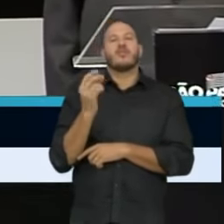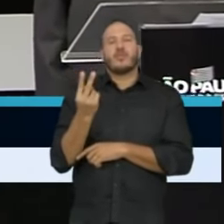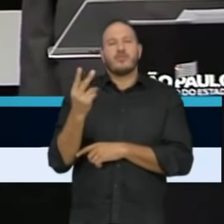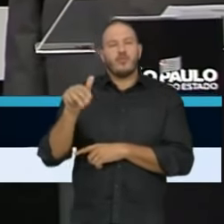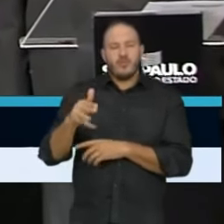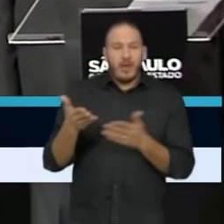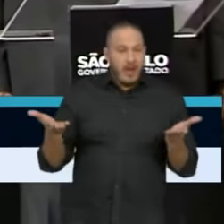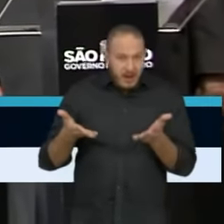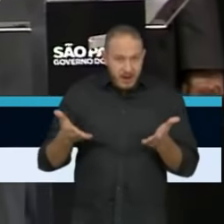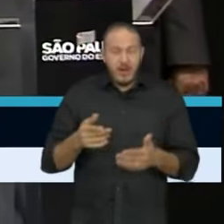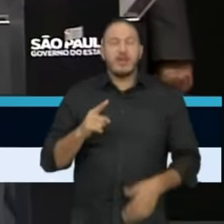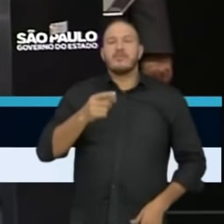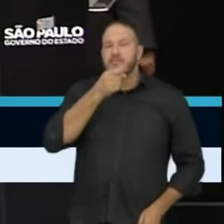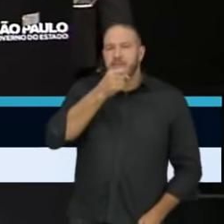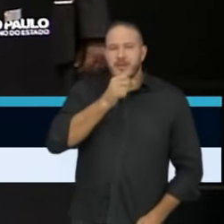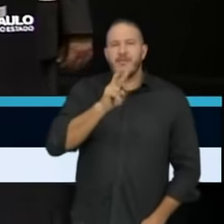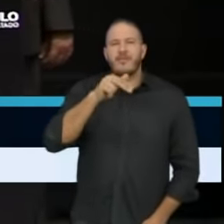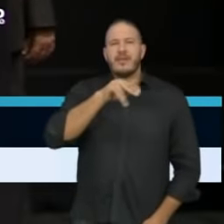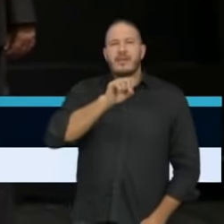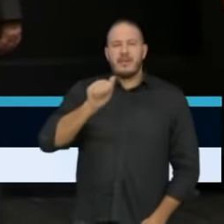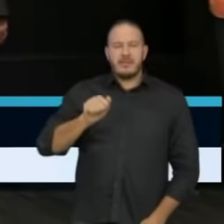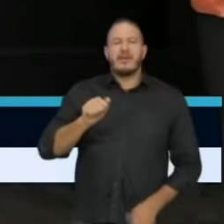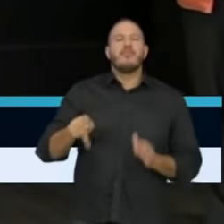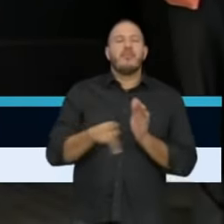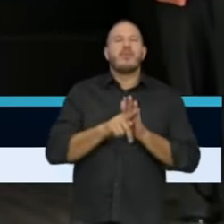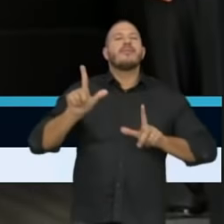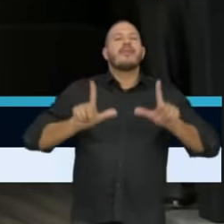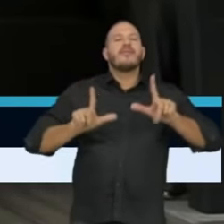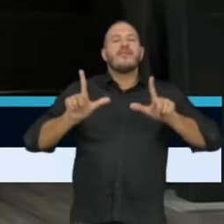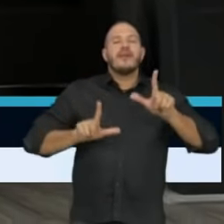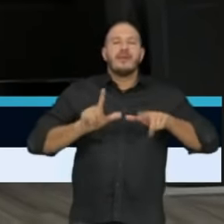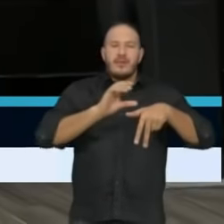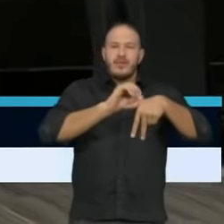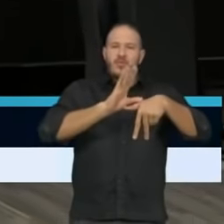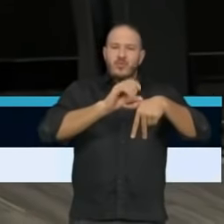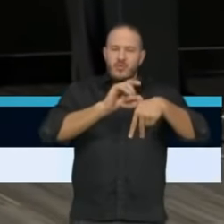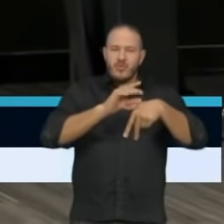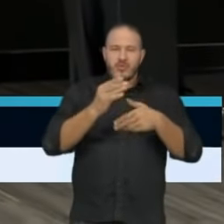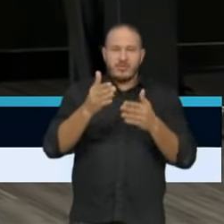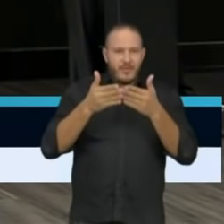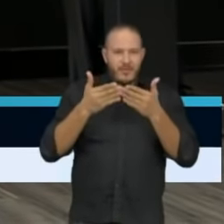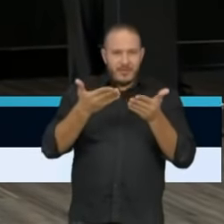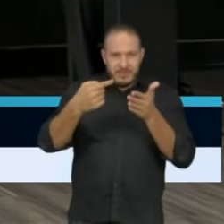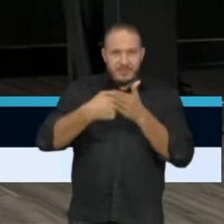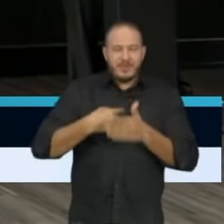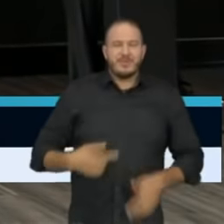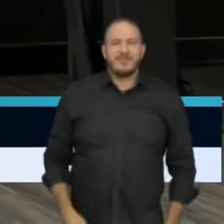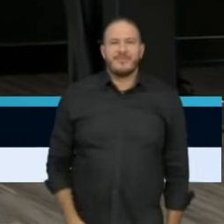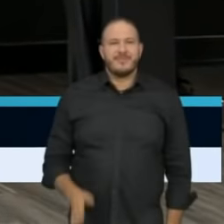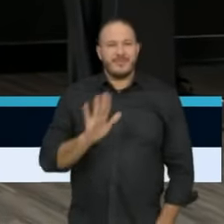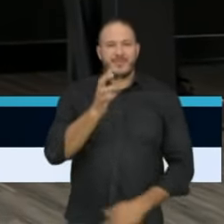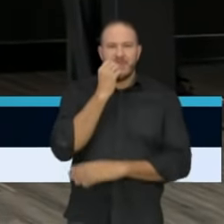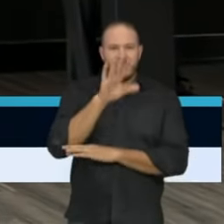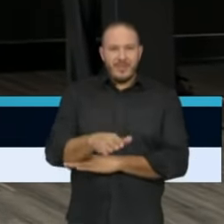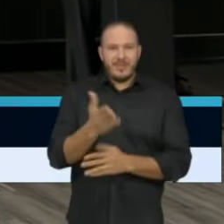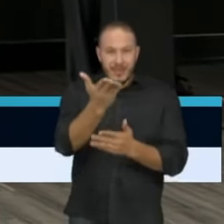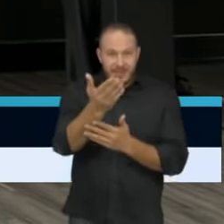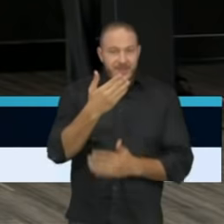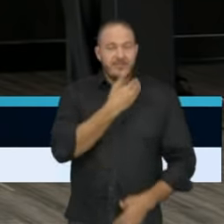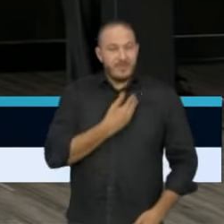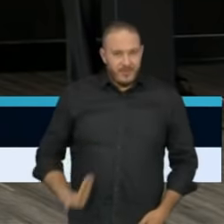Vanessa Lorenzini, da TV Cultura. Vanessa, boa tarde. Sua pergunta, por favor. Boa tarde, governador. Boa tarde a todos.